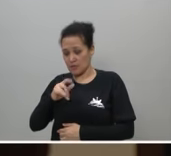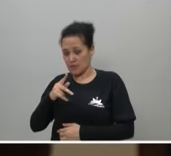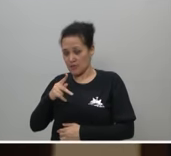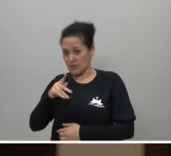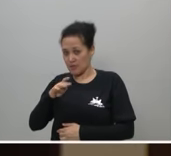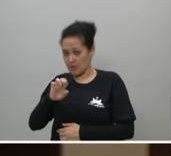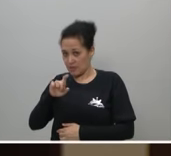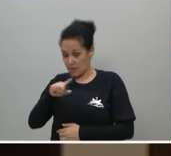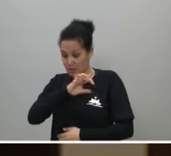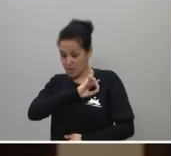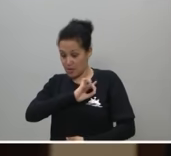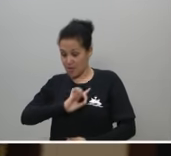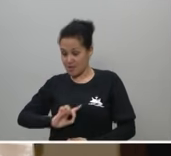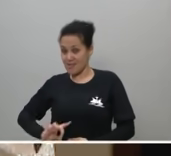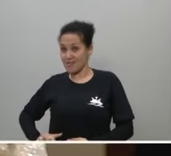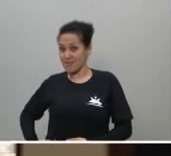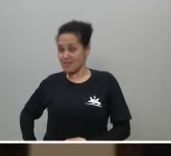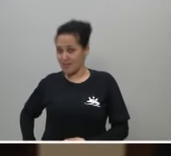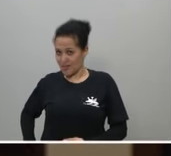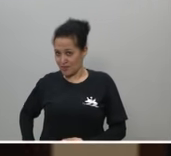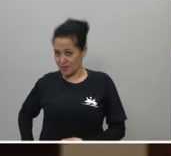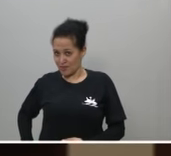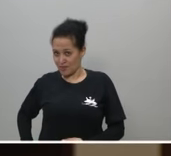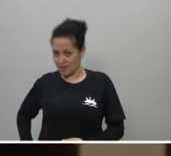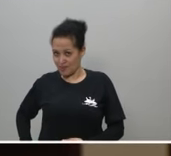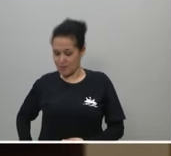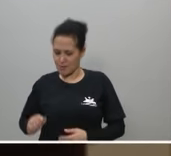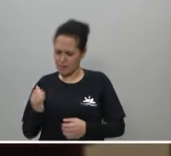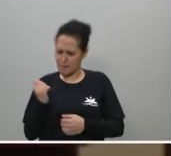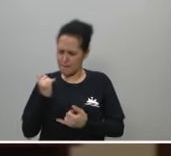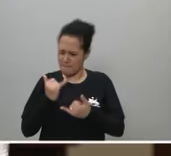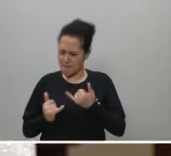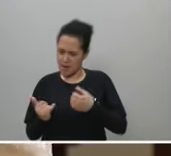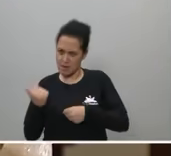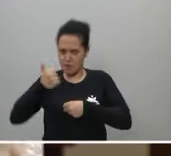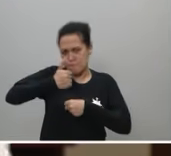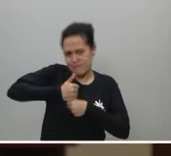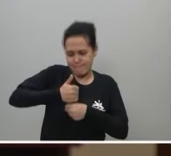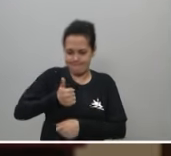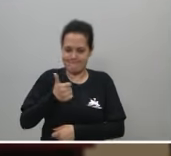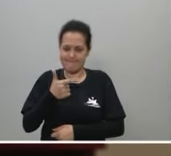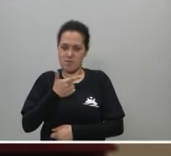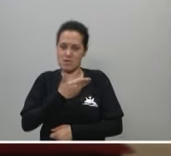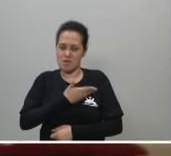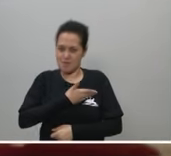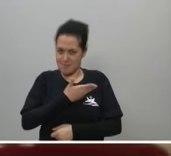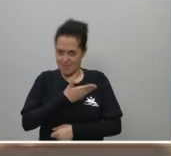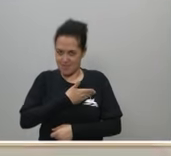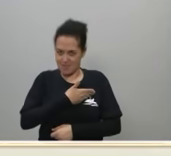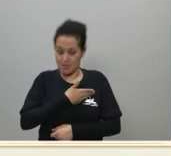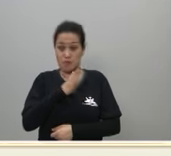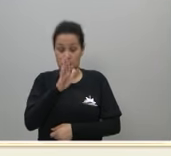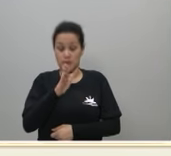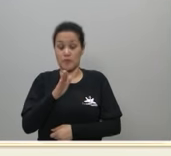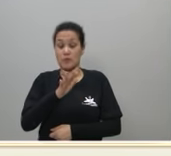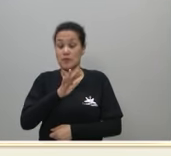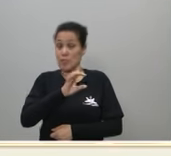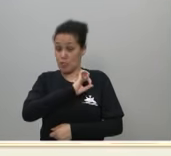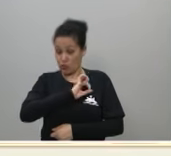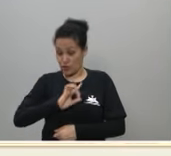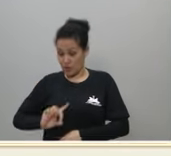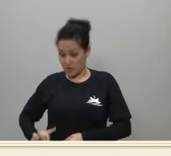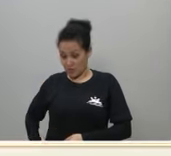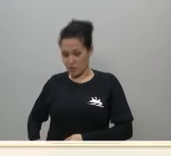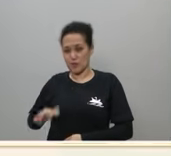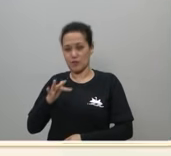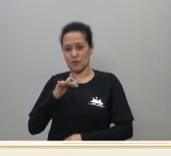melhor. Filipe, como diácono, ele foi para lá para servir as mesas. Mas veja o que